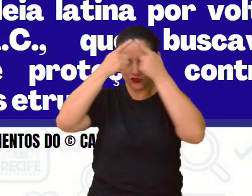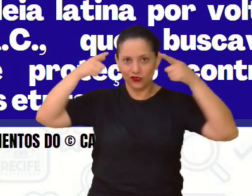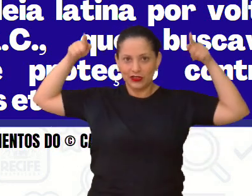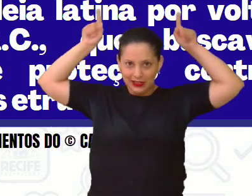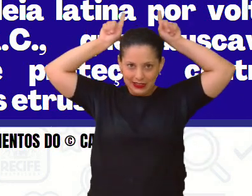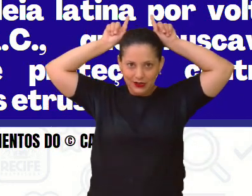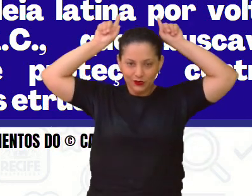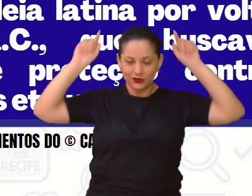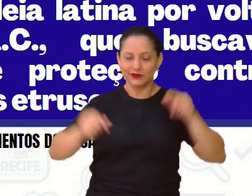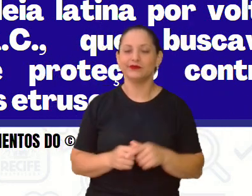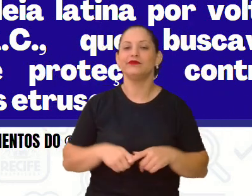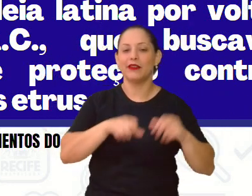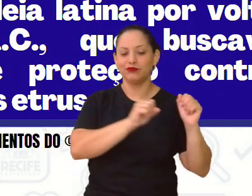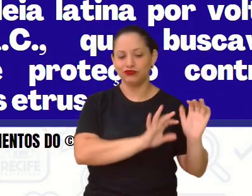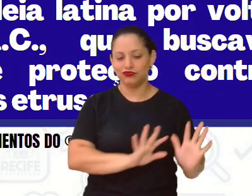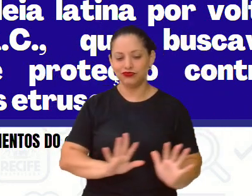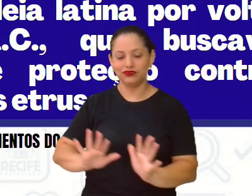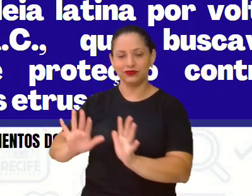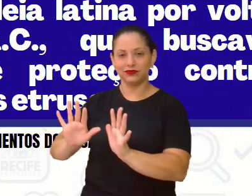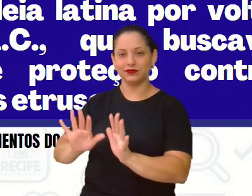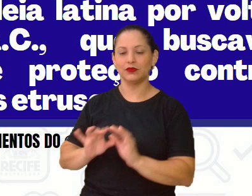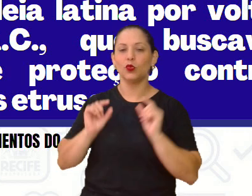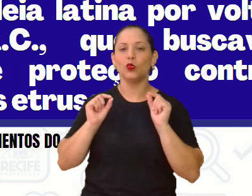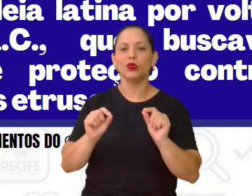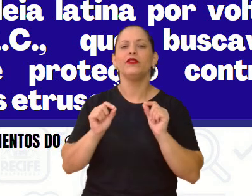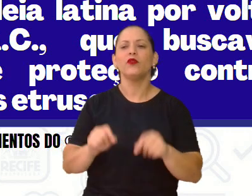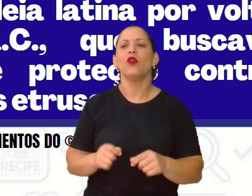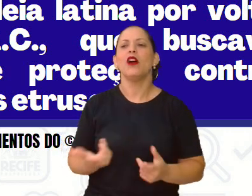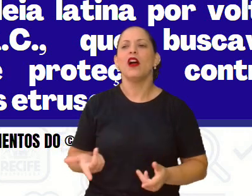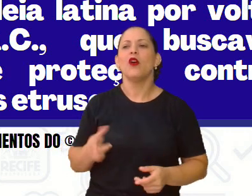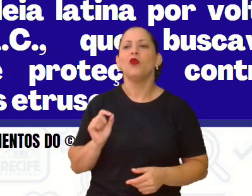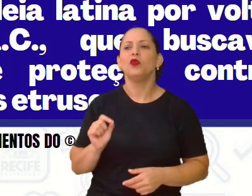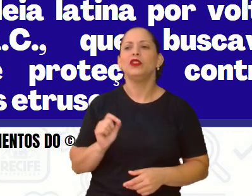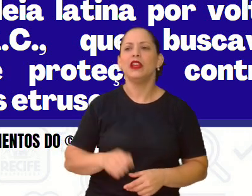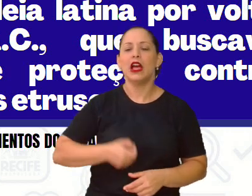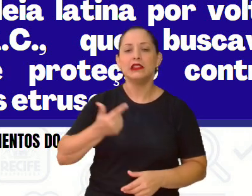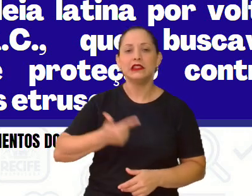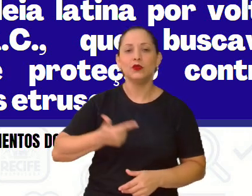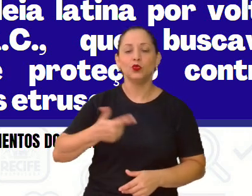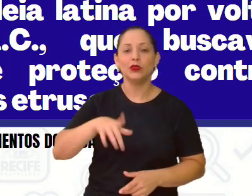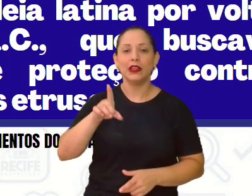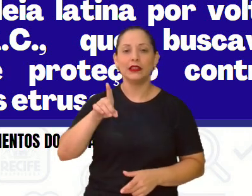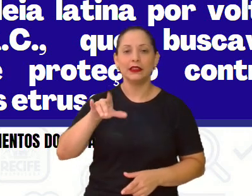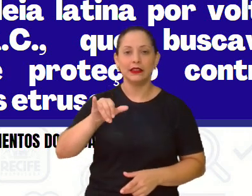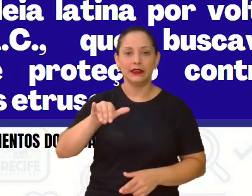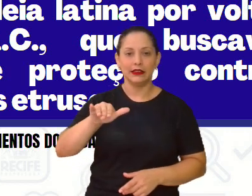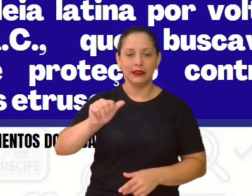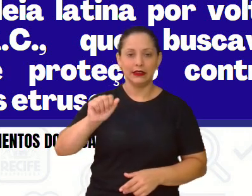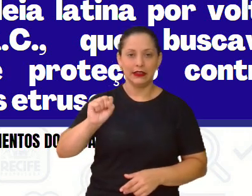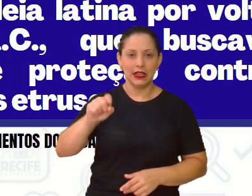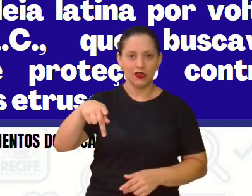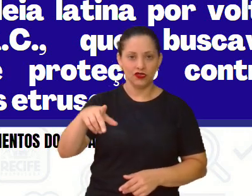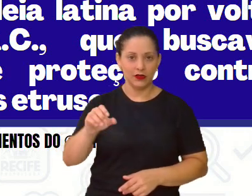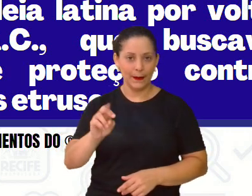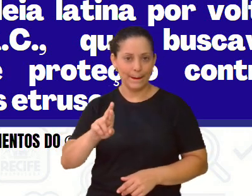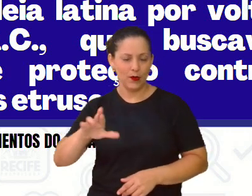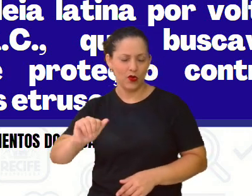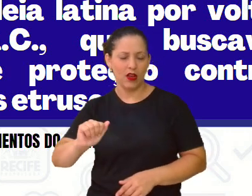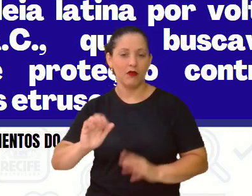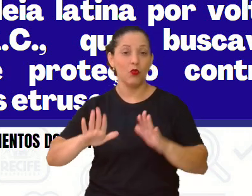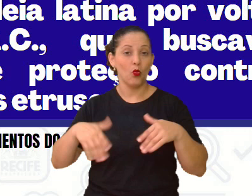sul durante a segunda diáspora. Veja, o que foi a segunda diáspora, né? Quando os dórios invadem, né, a região da Grécia,